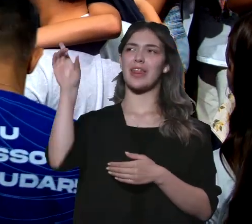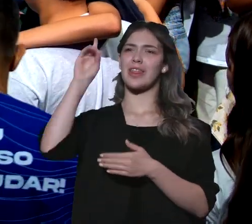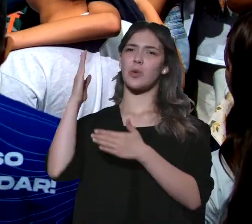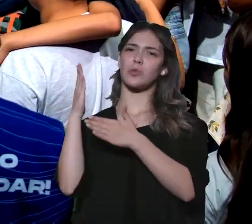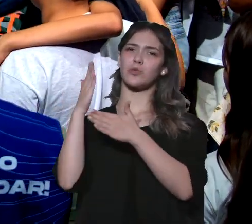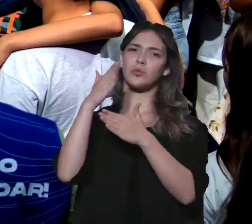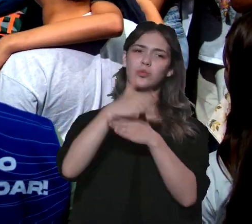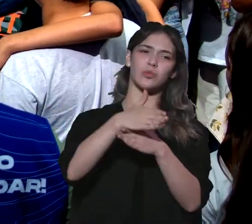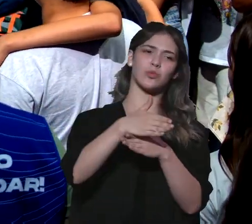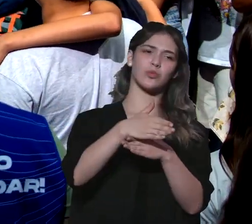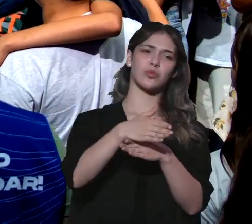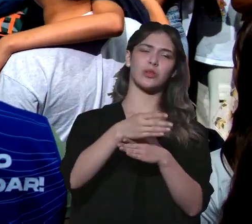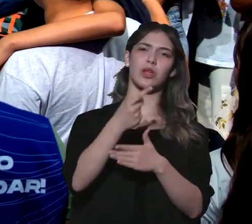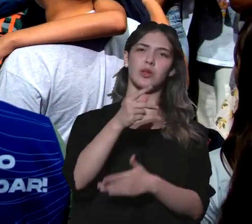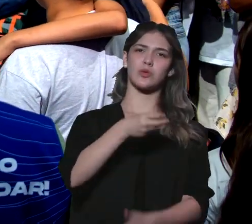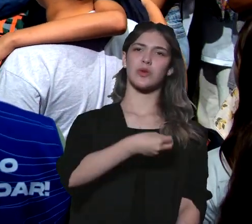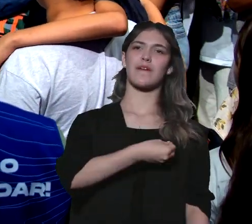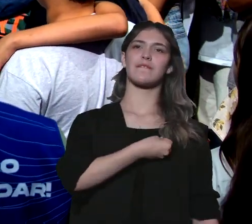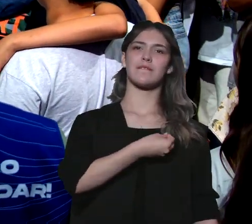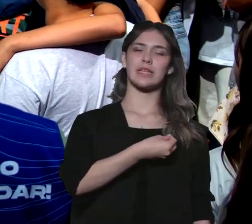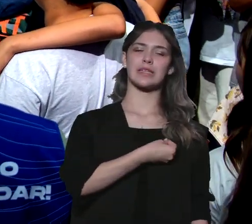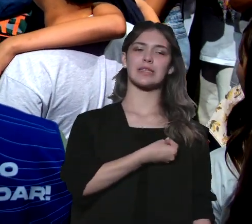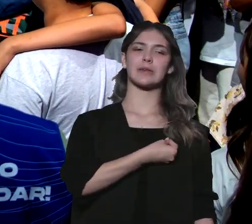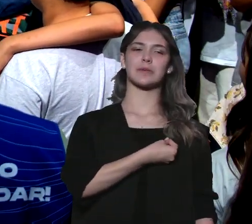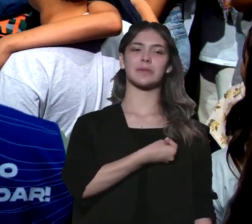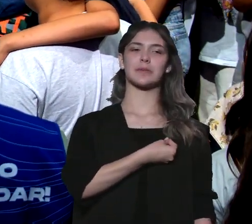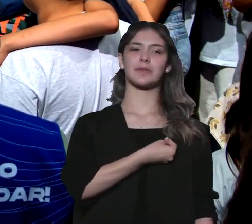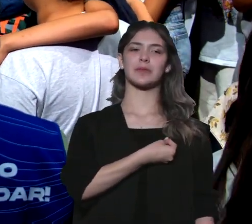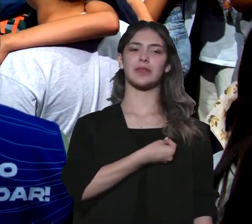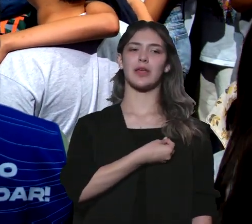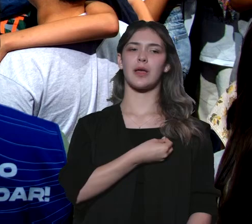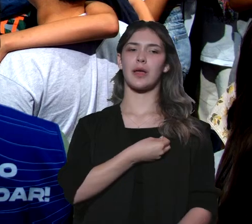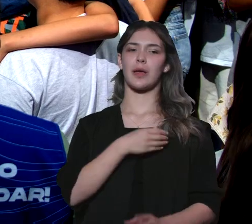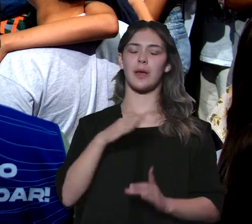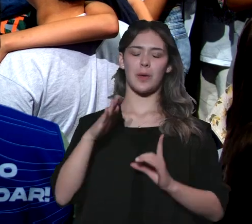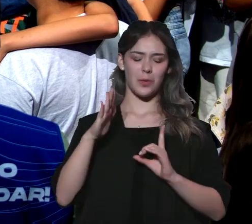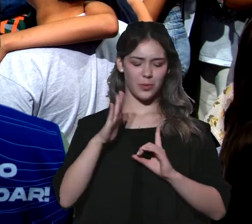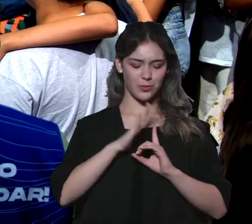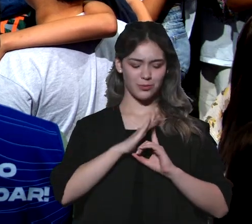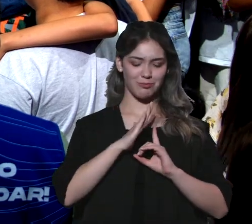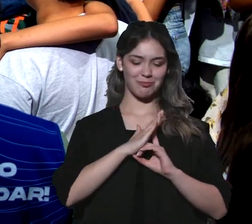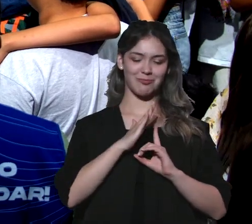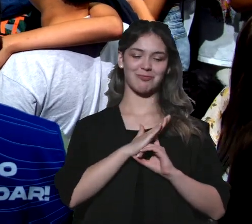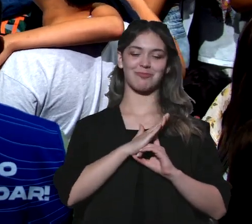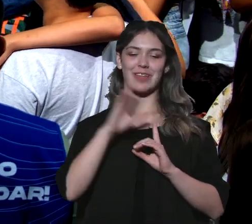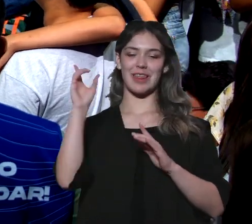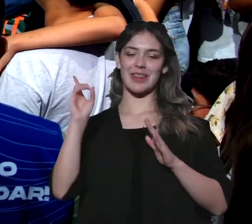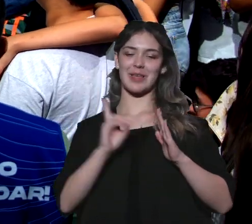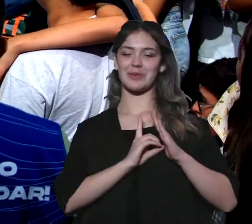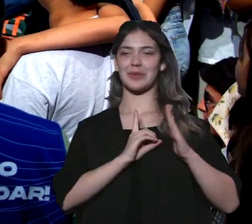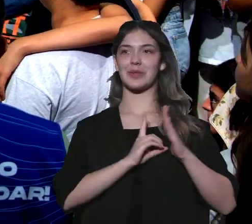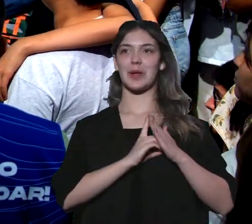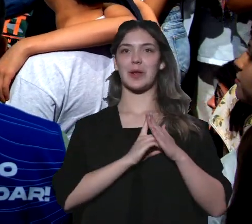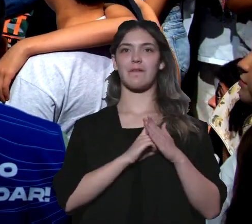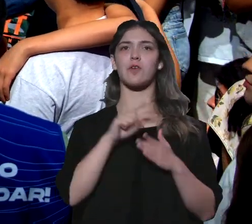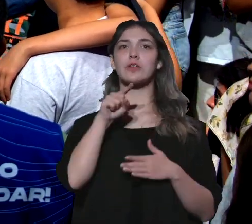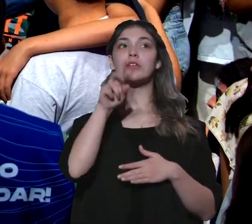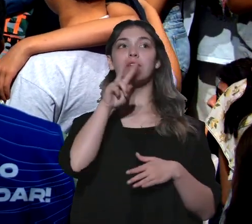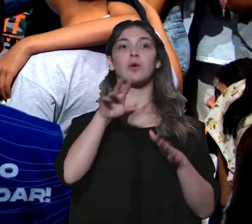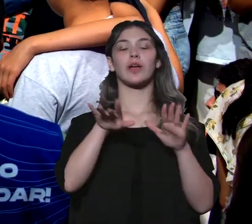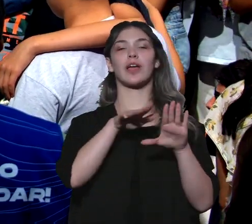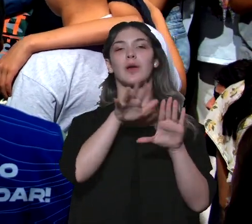está passando, Deus habitar dentro de você. E depois que eu orar, você está vendo aquele QR Code ali,